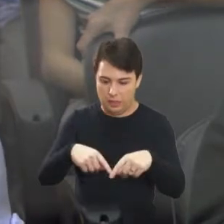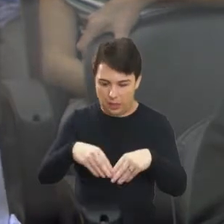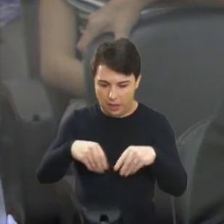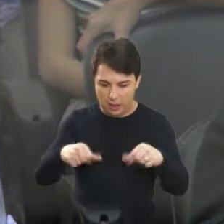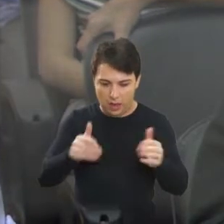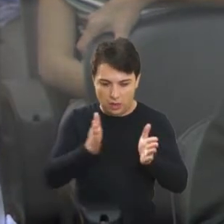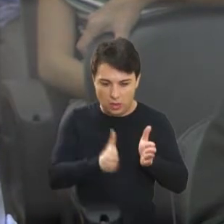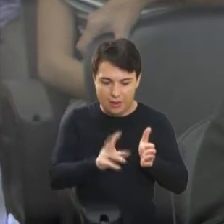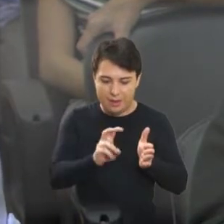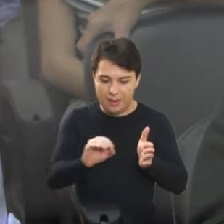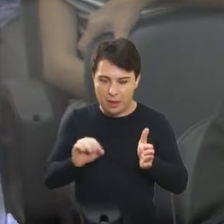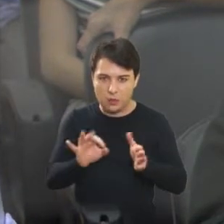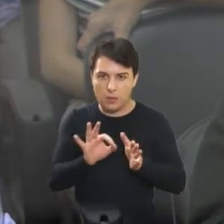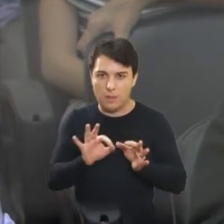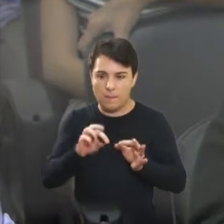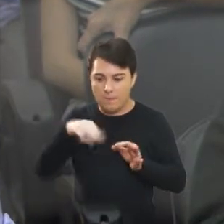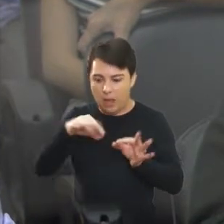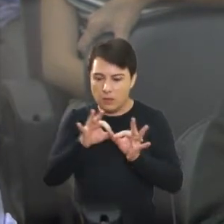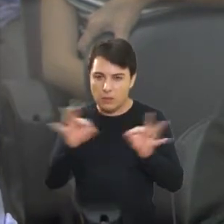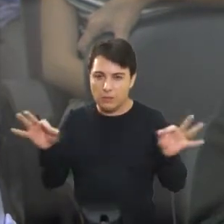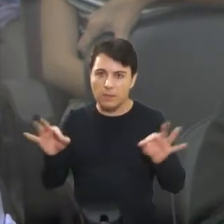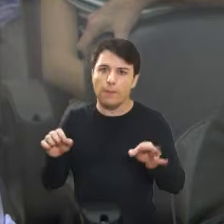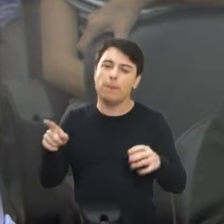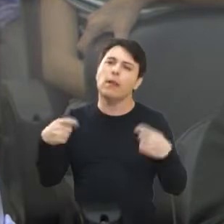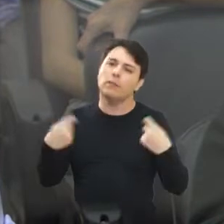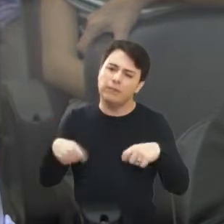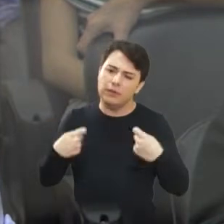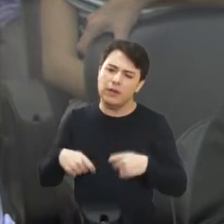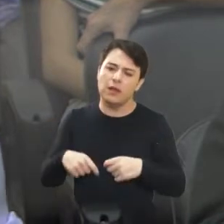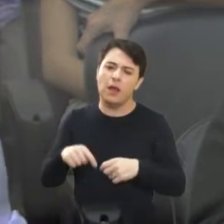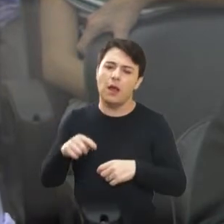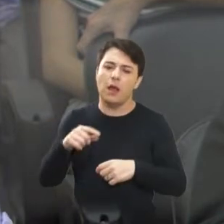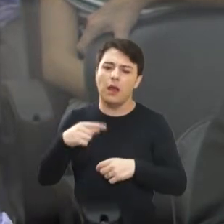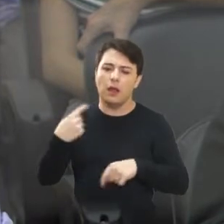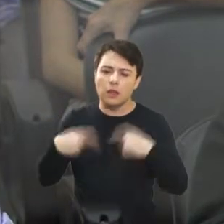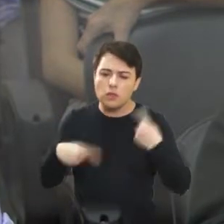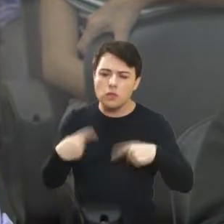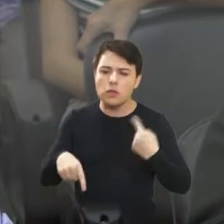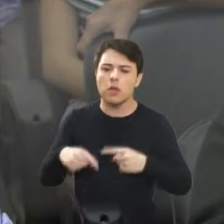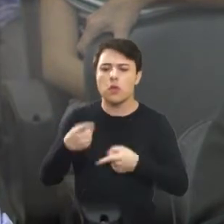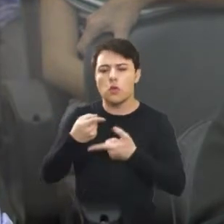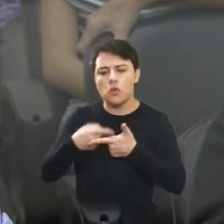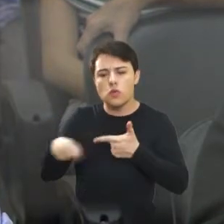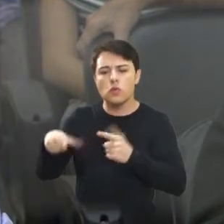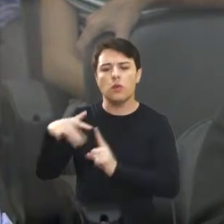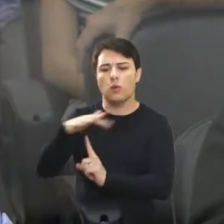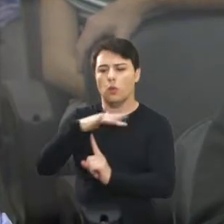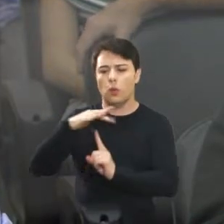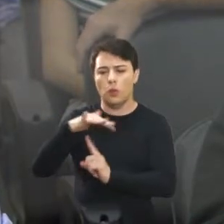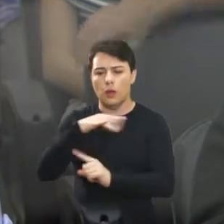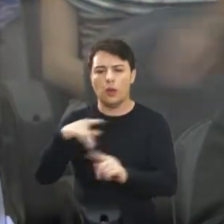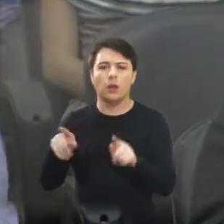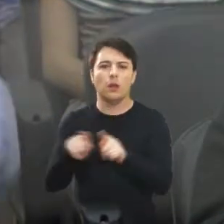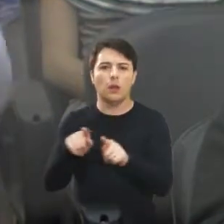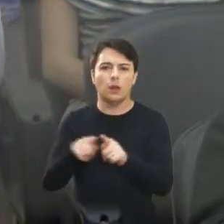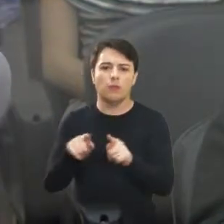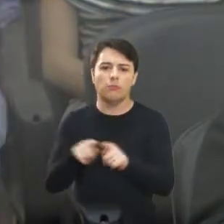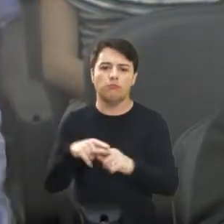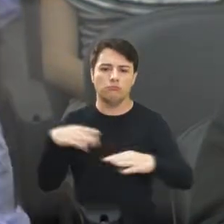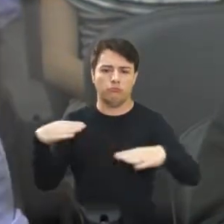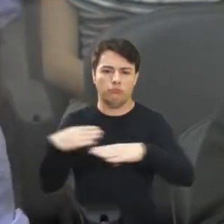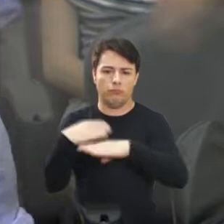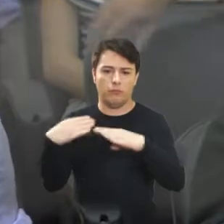O empreendedor, se ele quiser, ele vai ter que discutir muito a questão ambiental, vai ter que discutir muito a questão de mobilidade urbana,